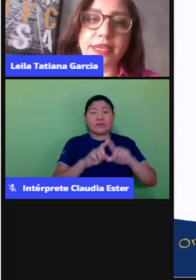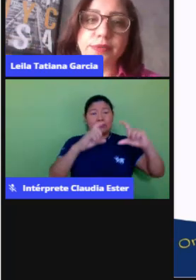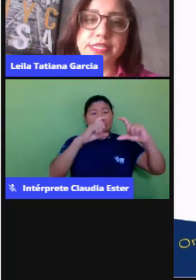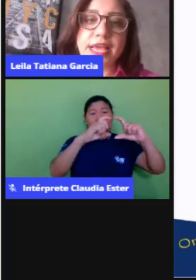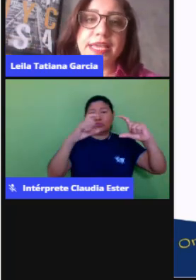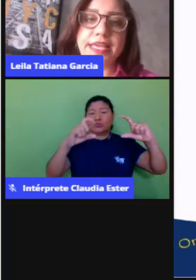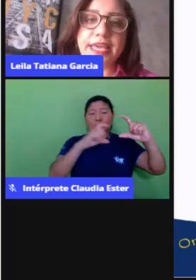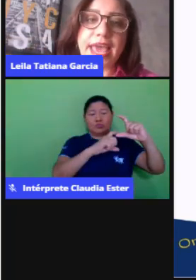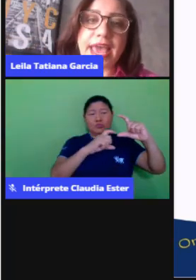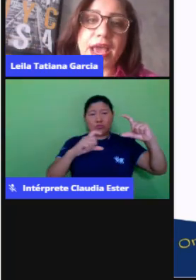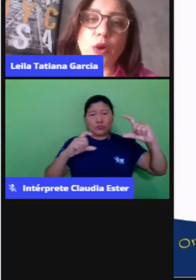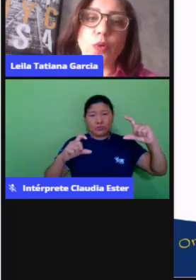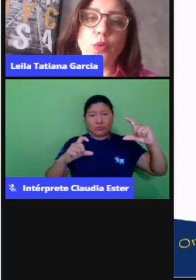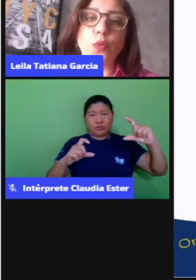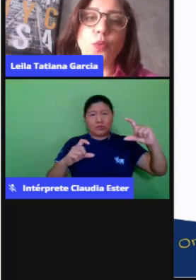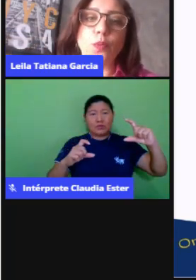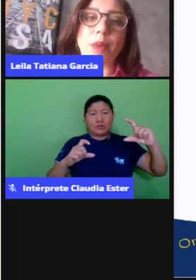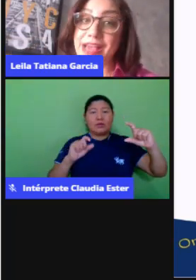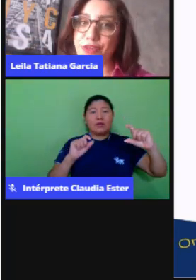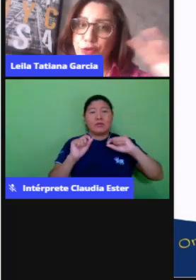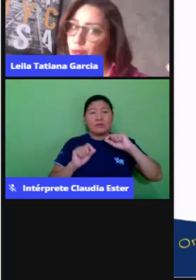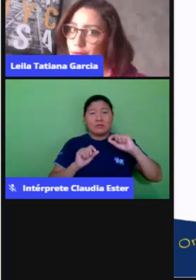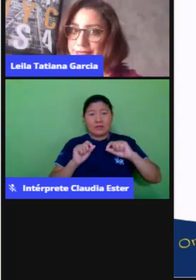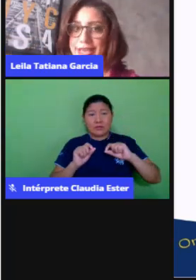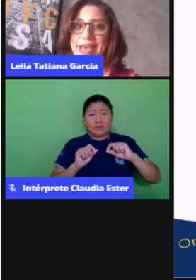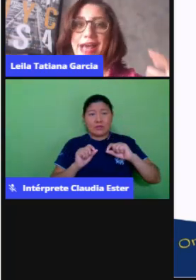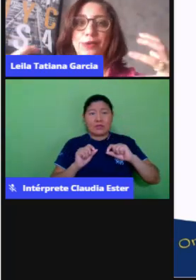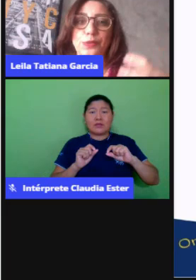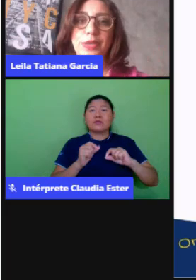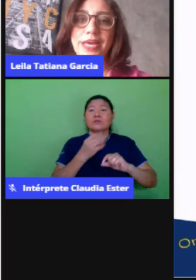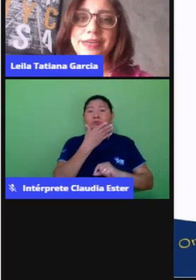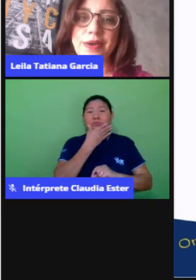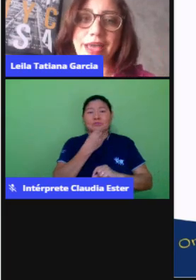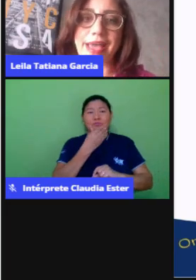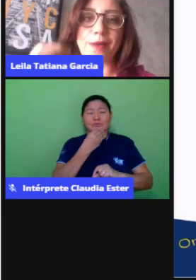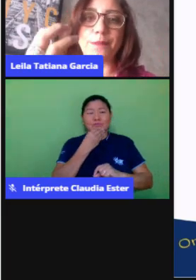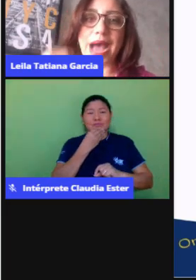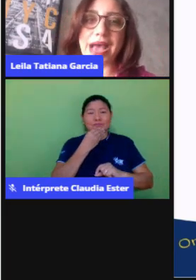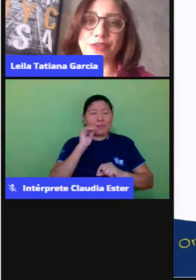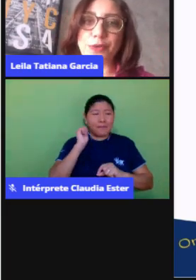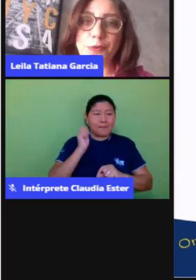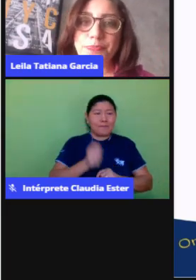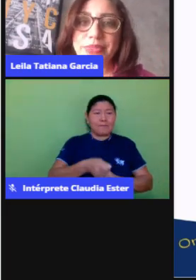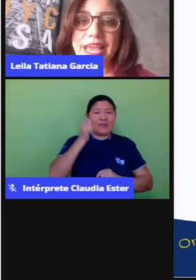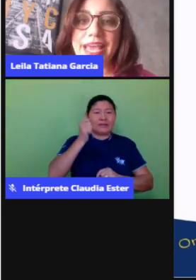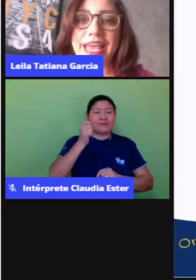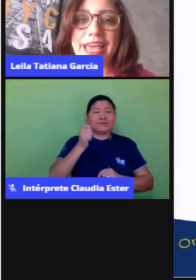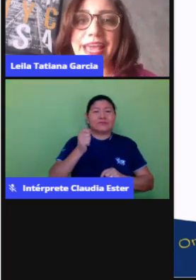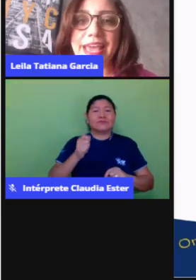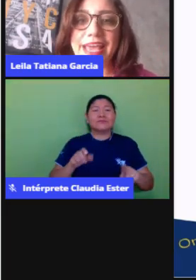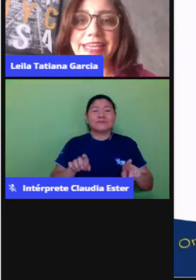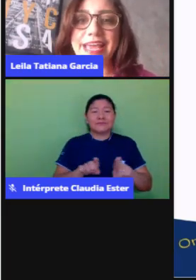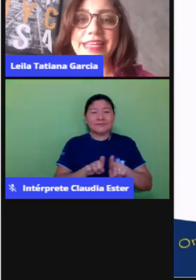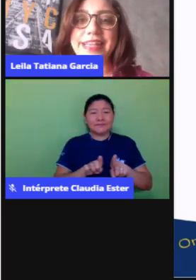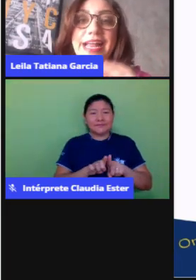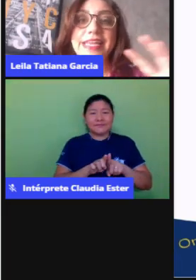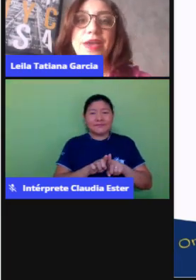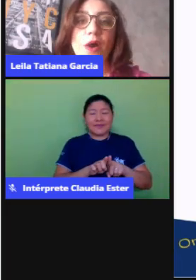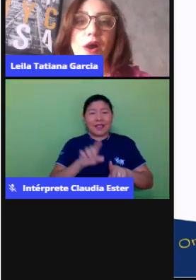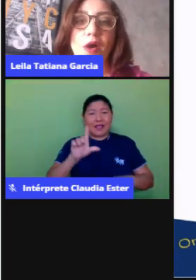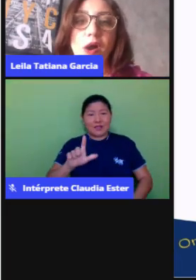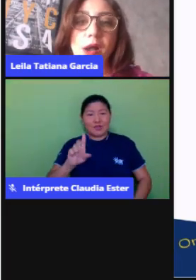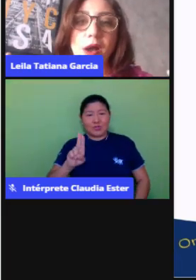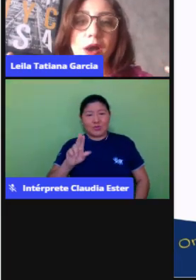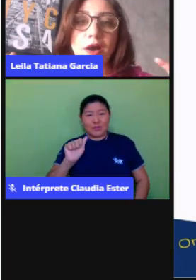4 quadrinhos, que é um mágico, né? A Lula é um mágico, e ele